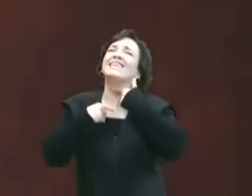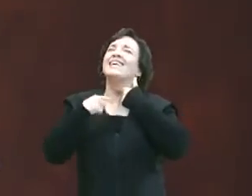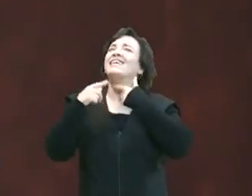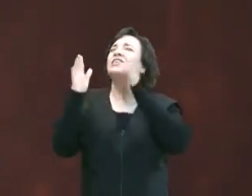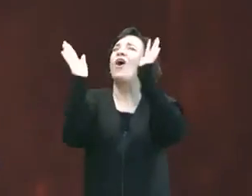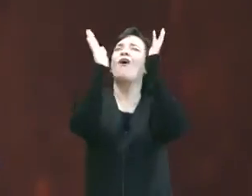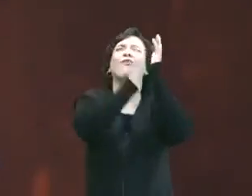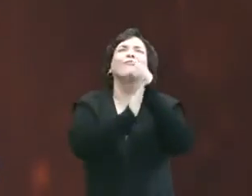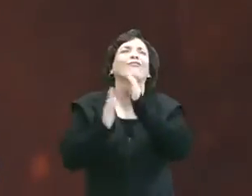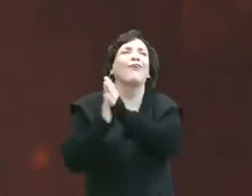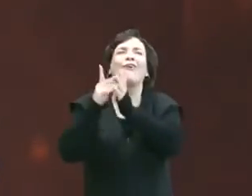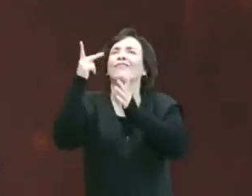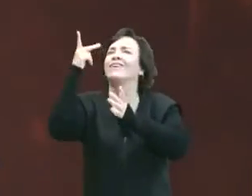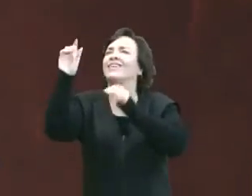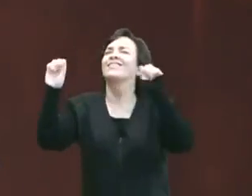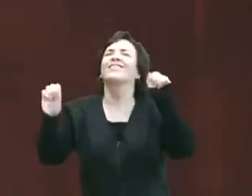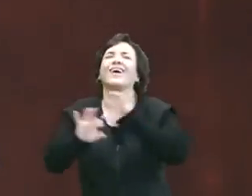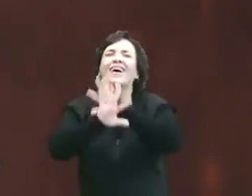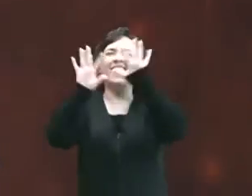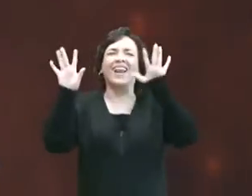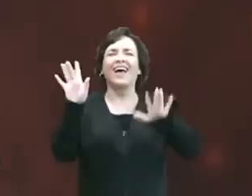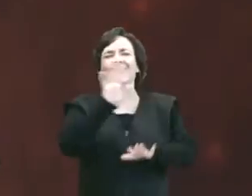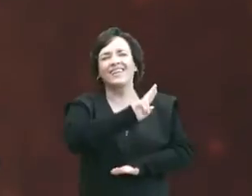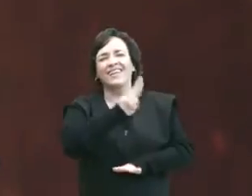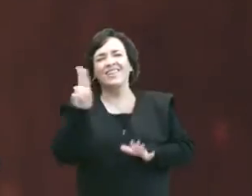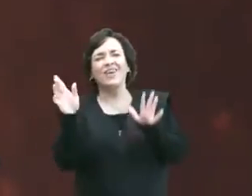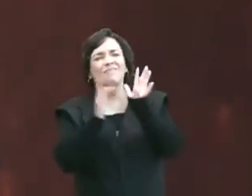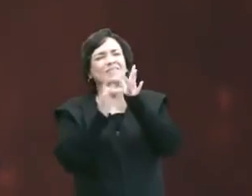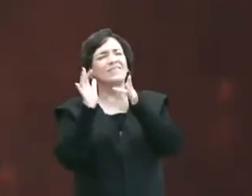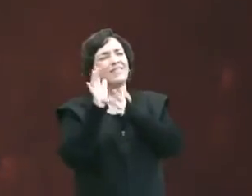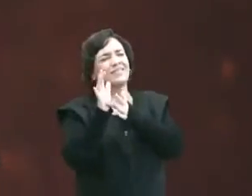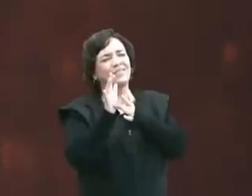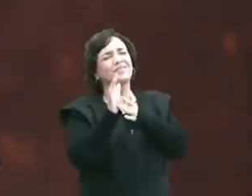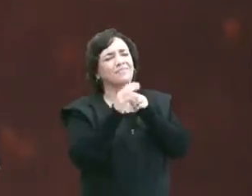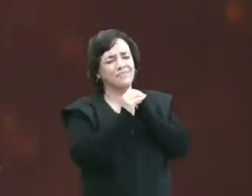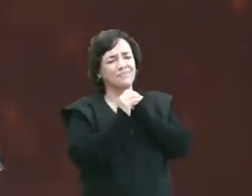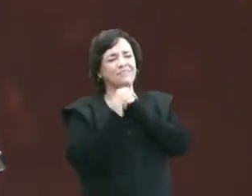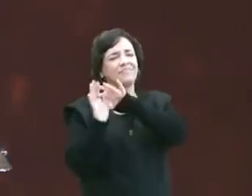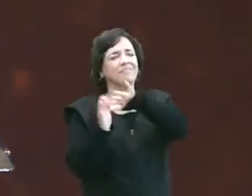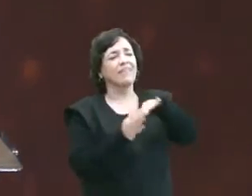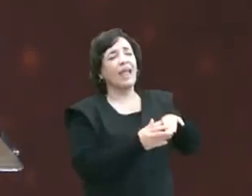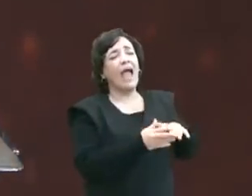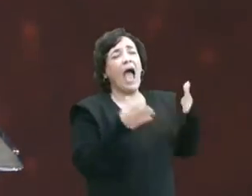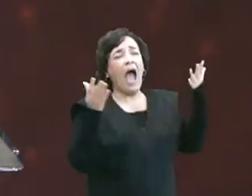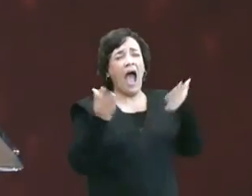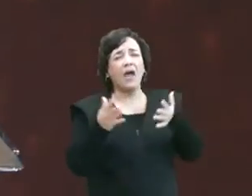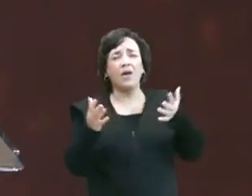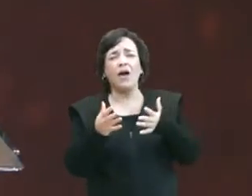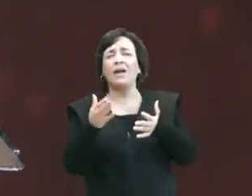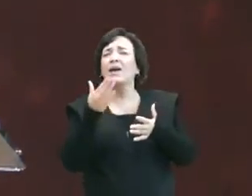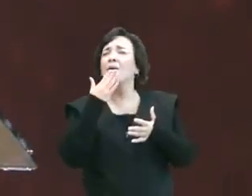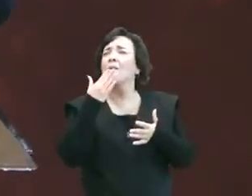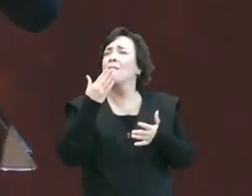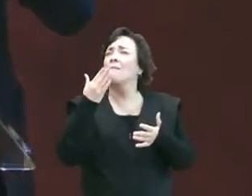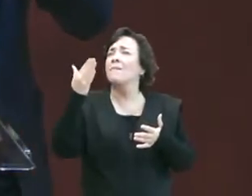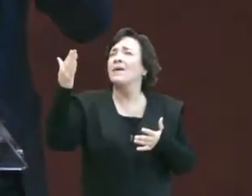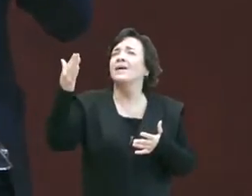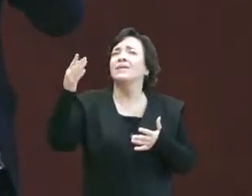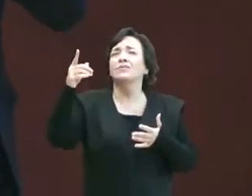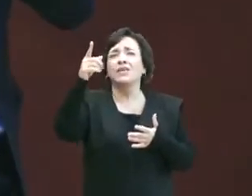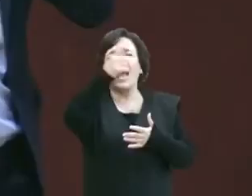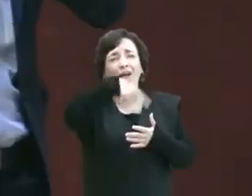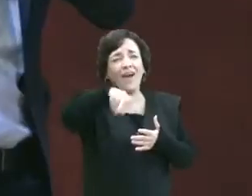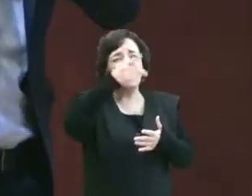da tua glória, em nome de Jesus. Pai, agora eu quero pedir, sela esta união, este compromisso